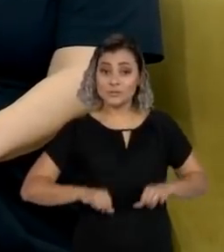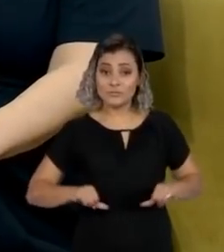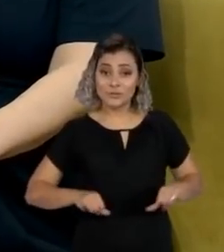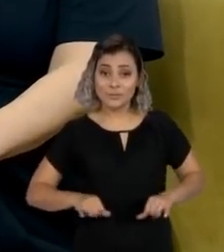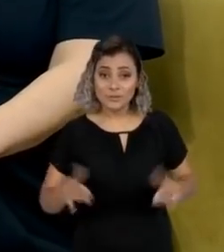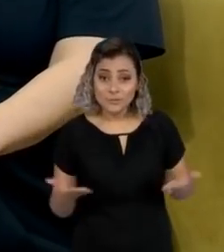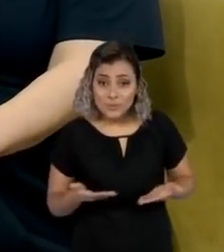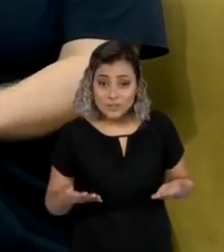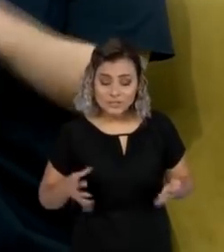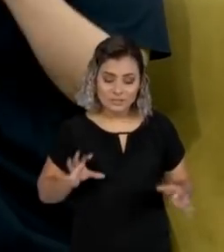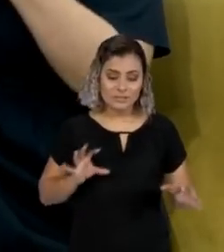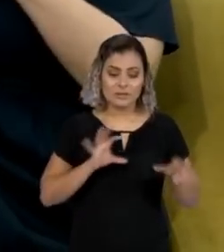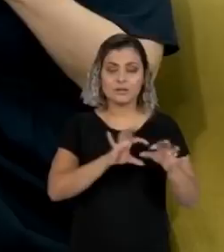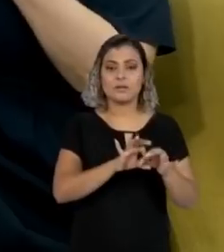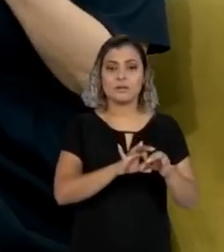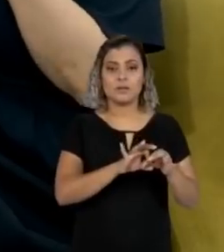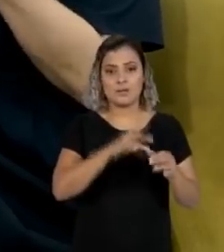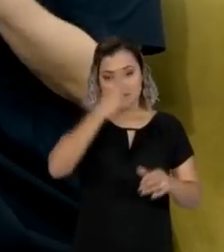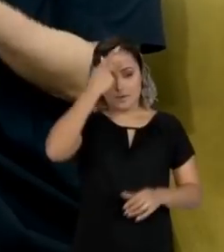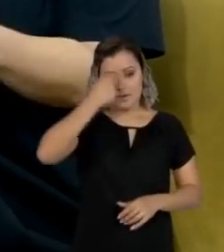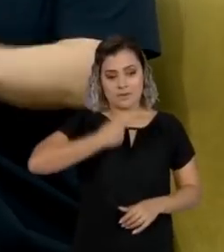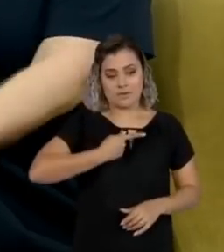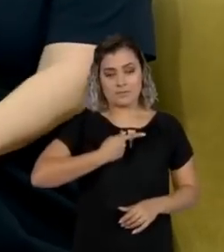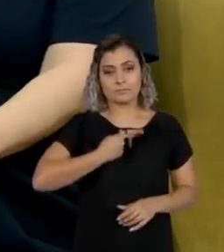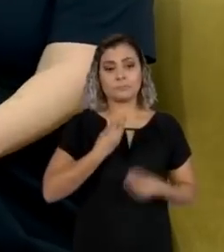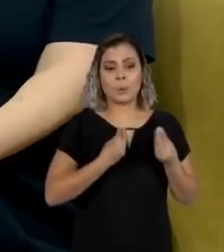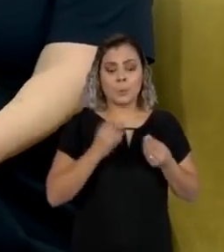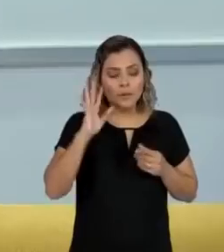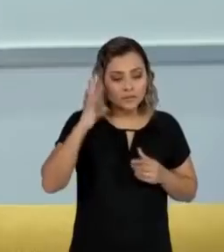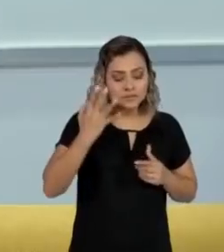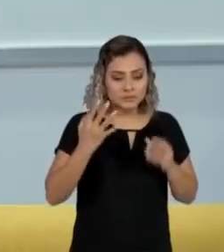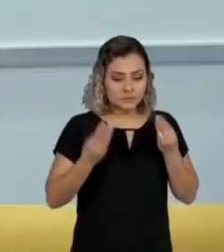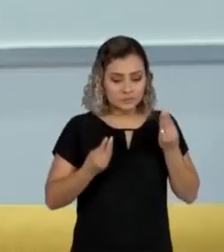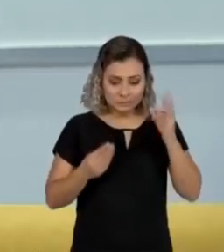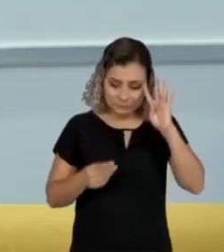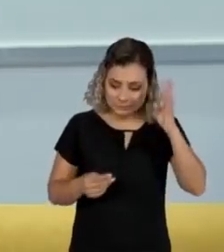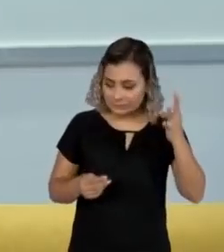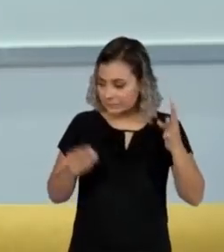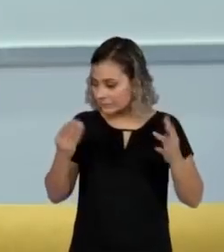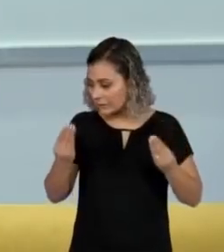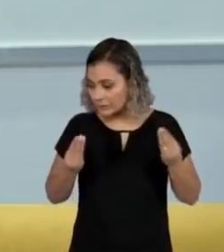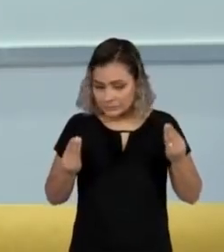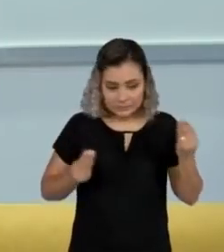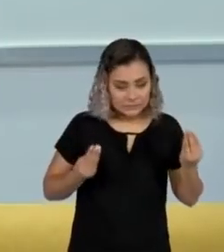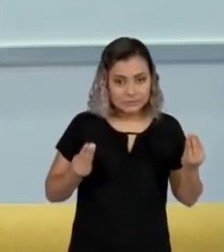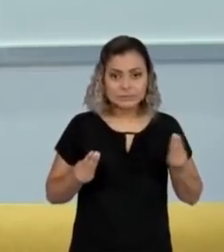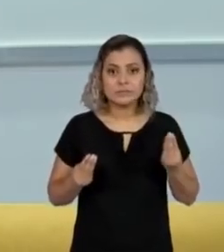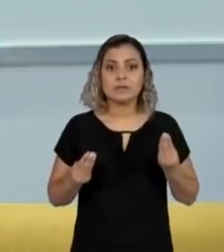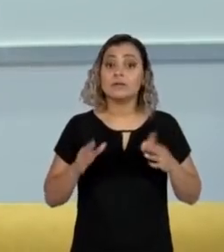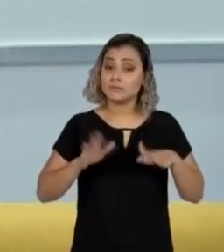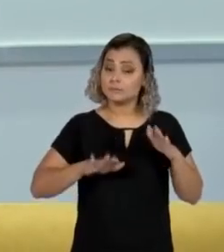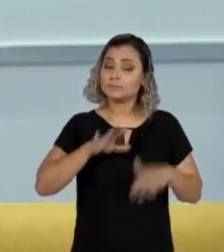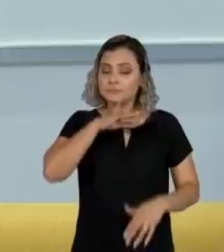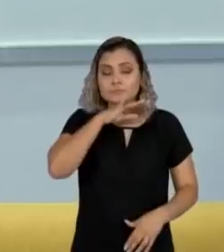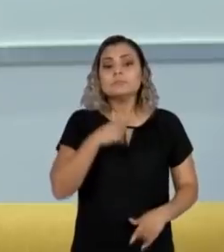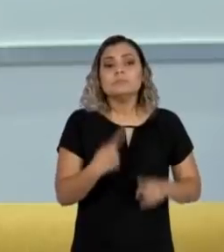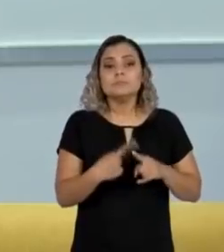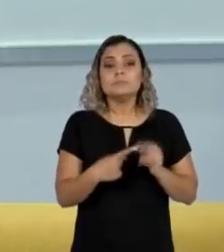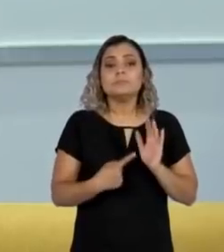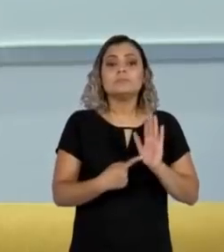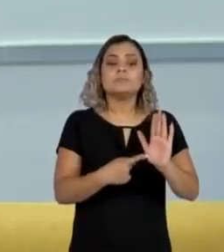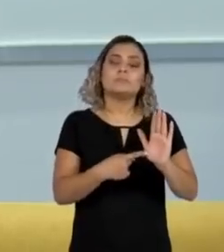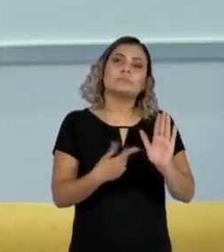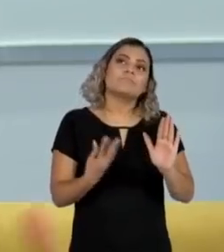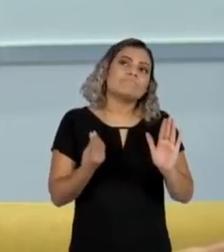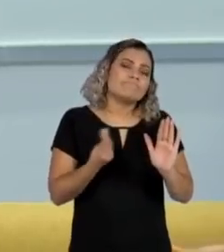dia atrelado à pessoa, como que eu vou resolver isso? E talvez isso seja ruim, né? Porque isso na verdade mostra um pouco do que a gente